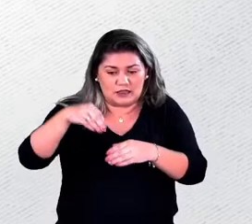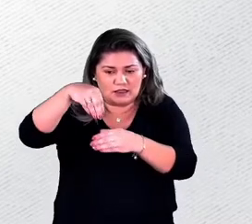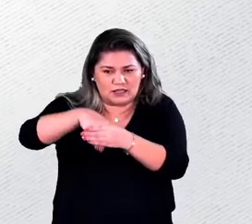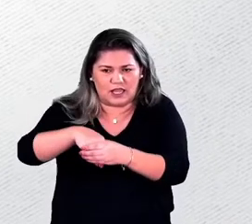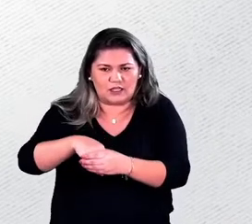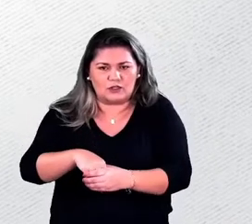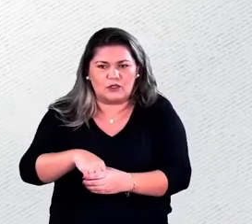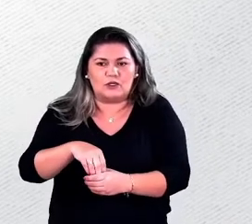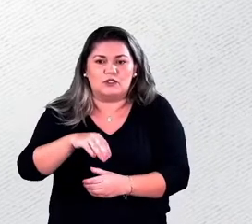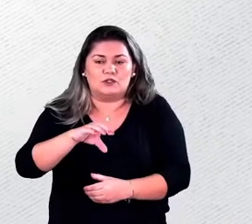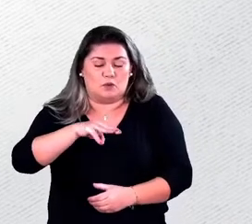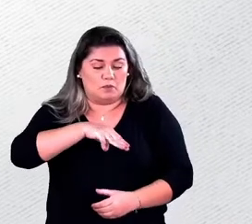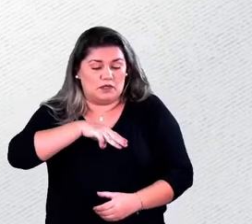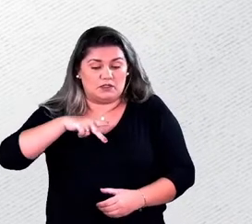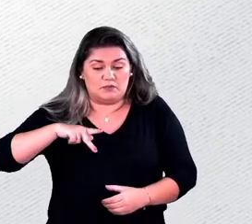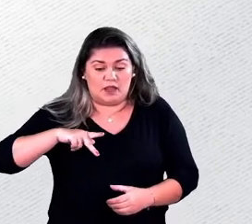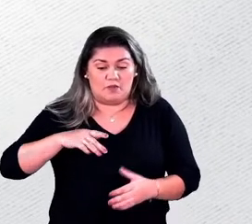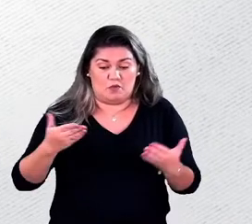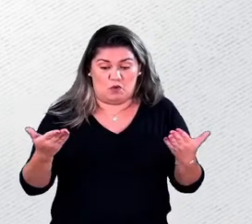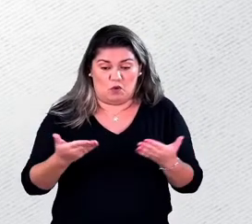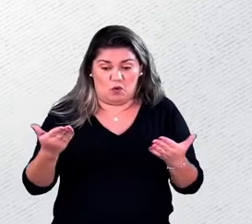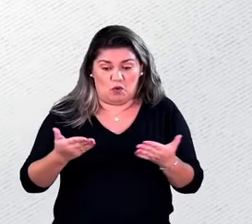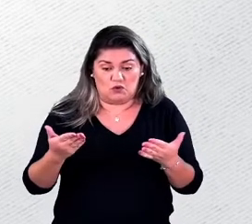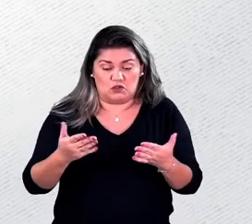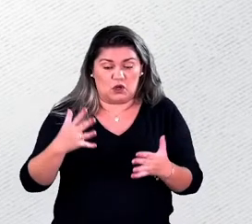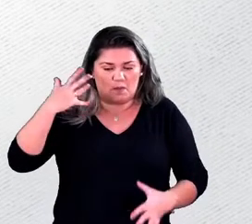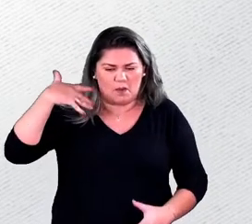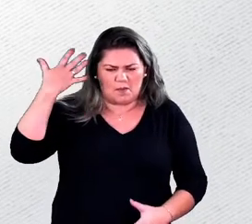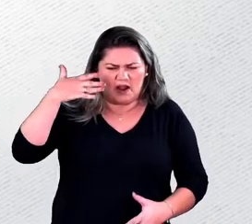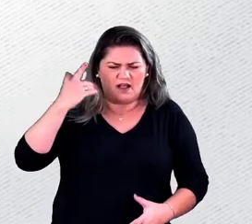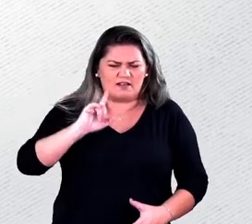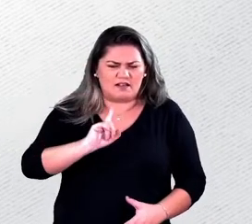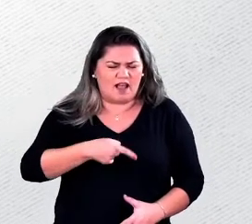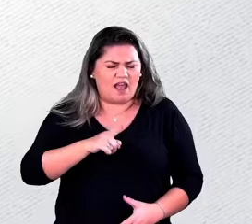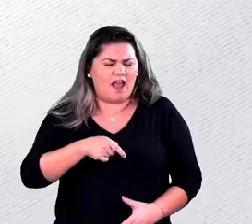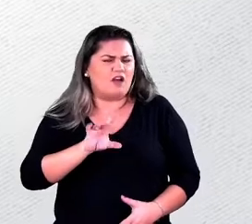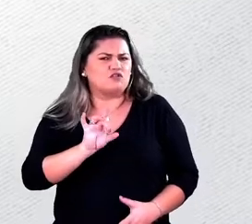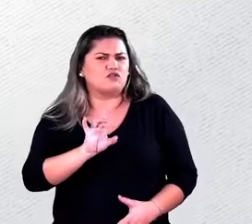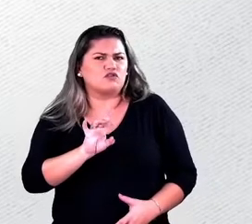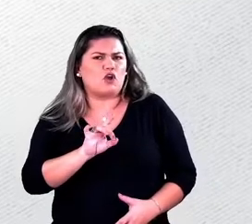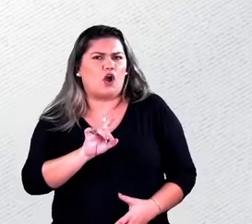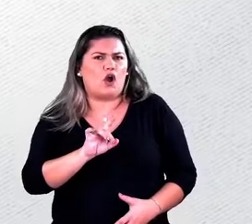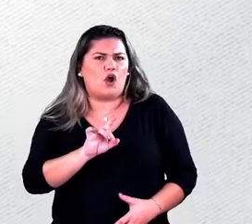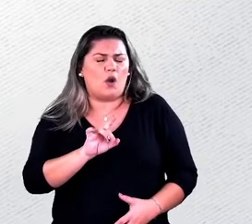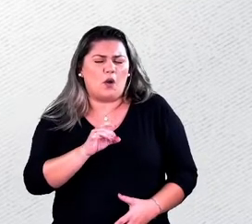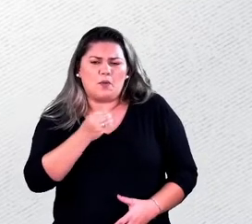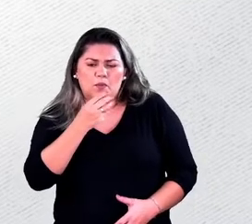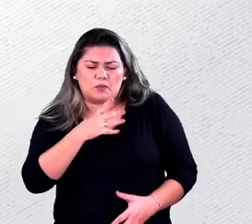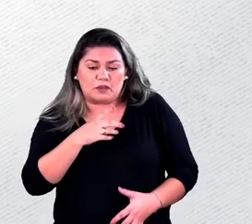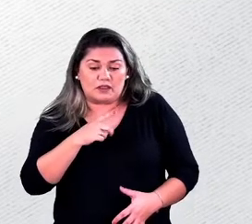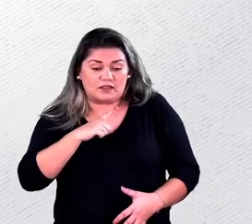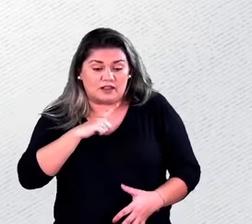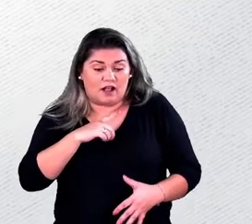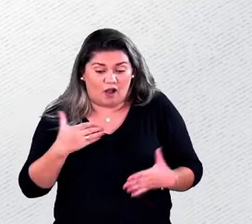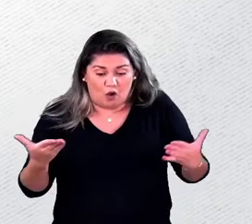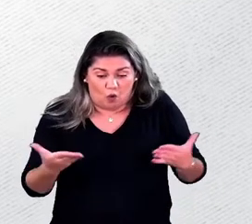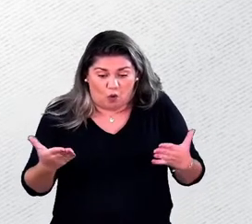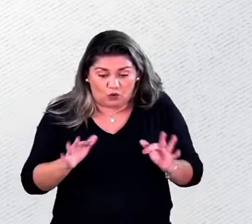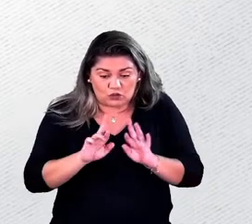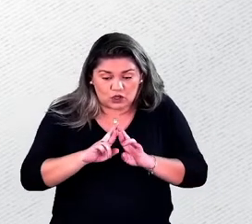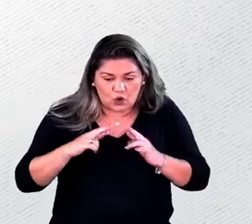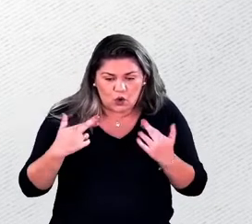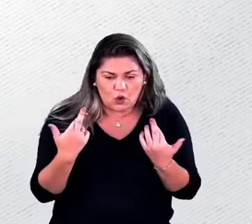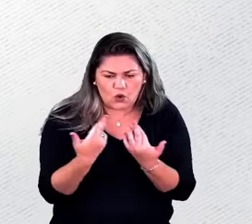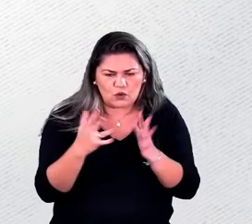hoje a minha fala é meramente um pretexto para que nós pudéssemos estar aqui todos reunidos para Celebrar